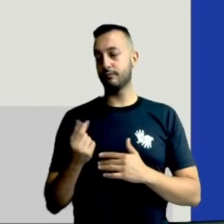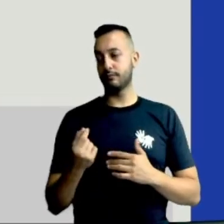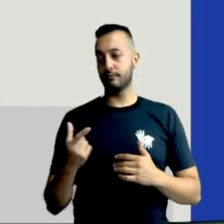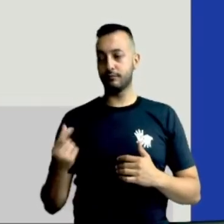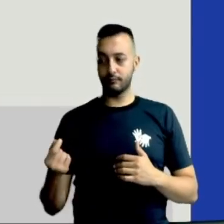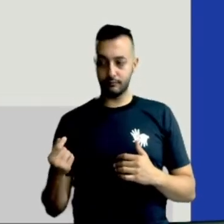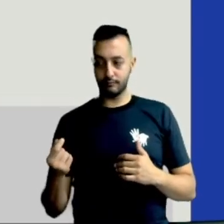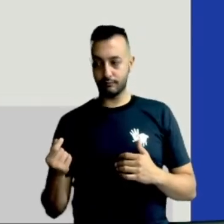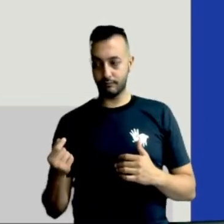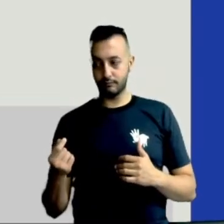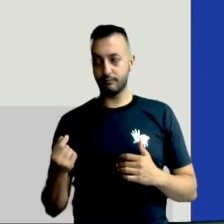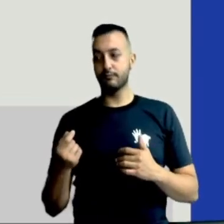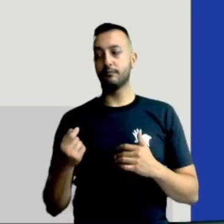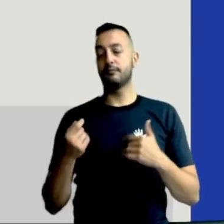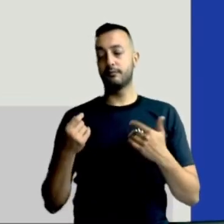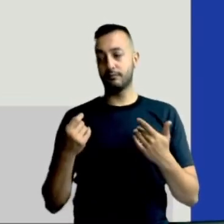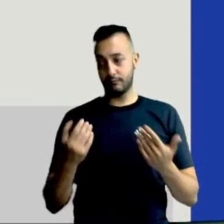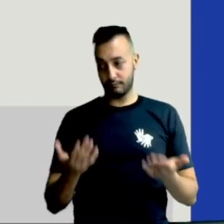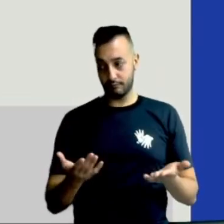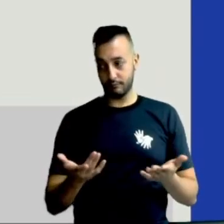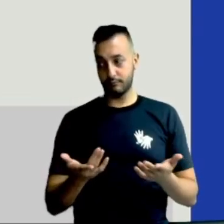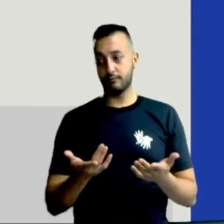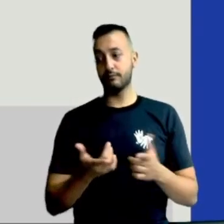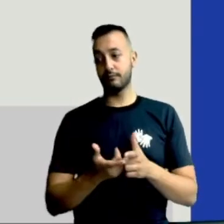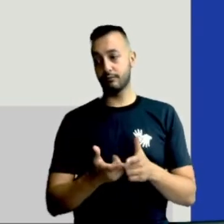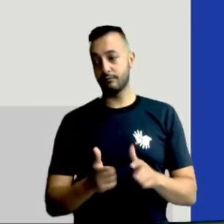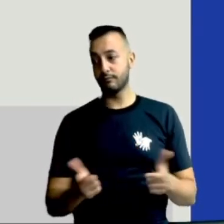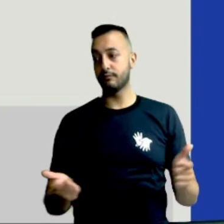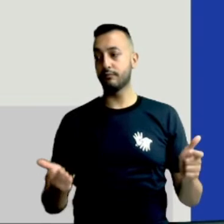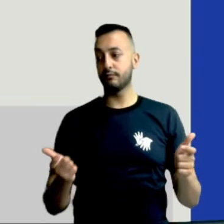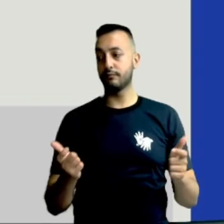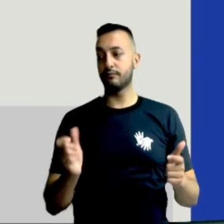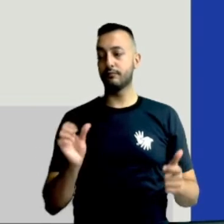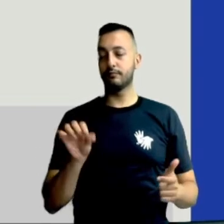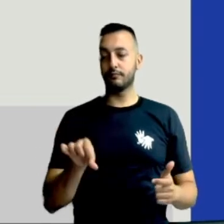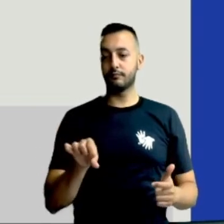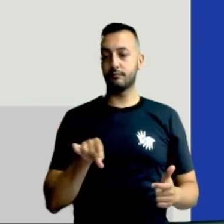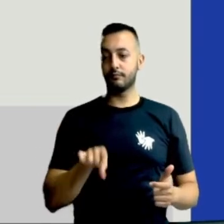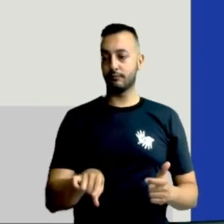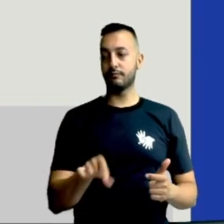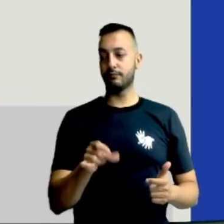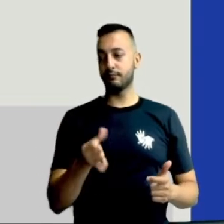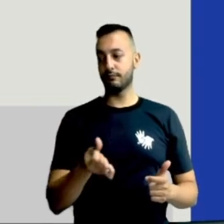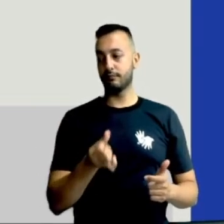de 2020, houve um aumento de